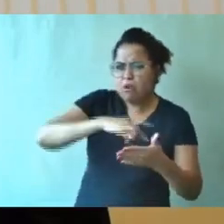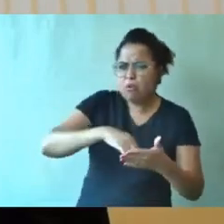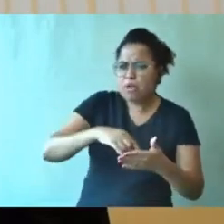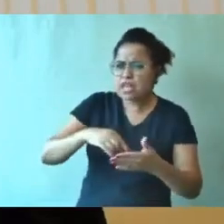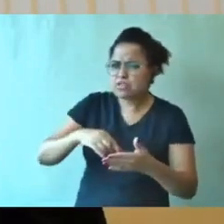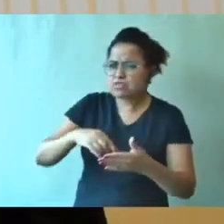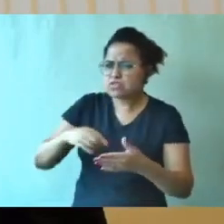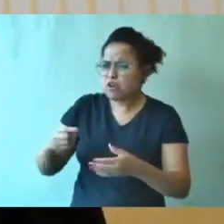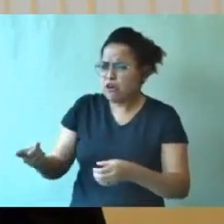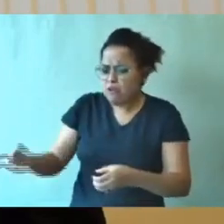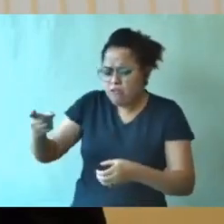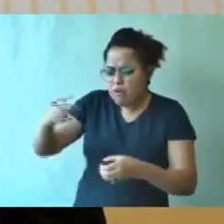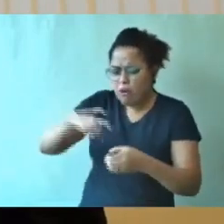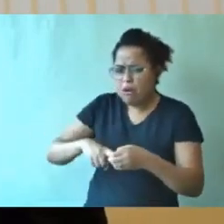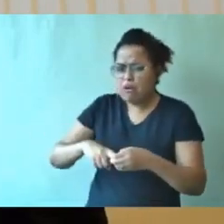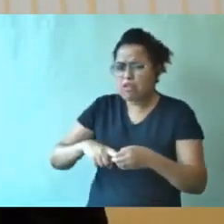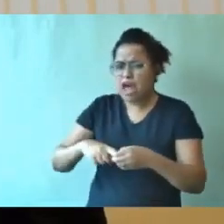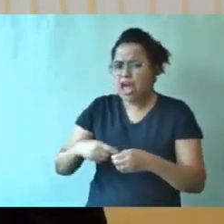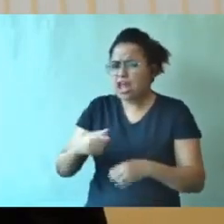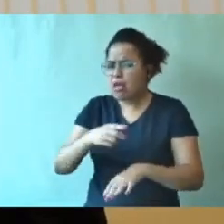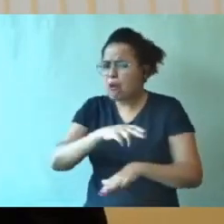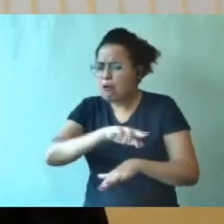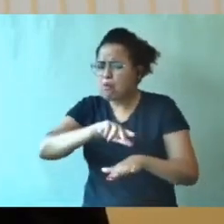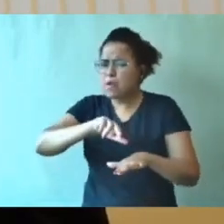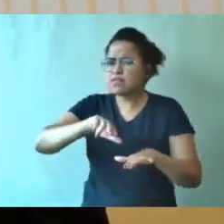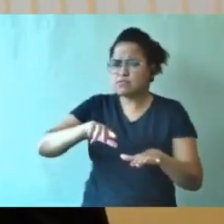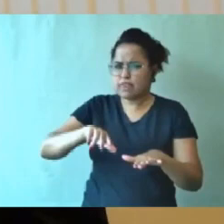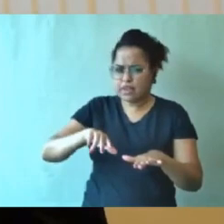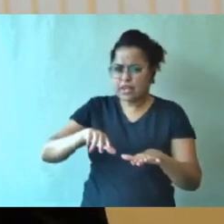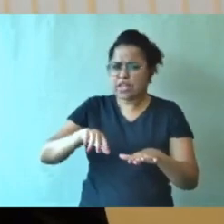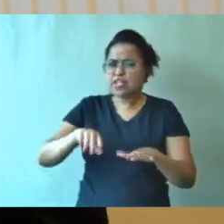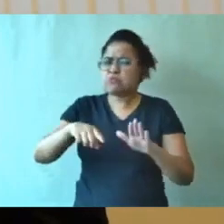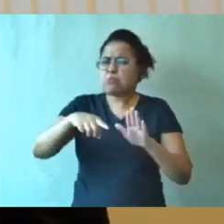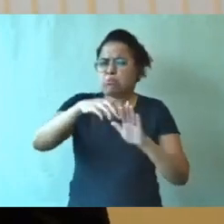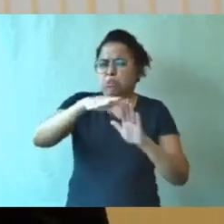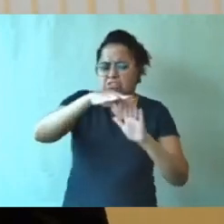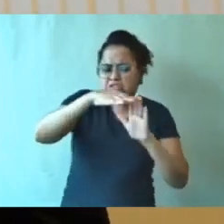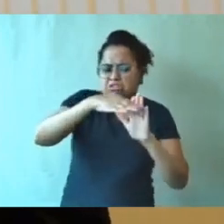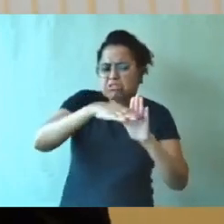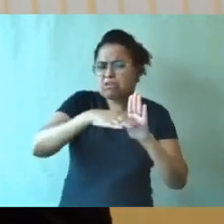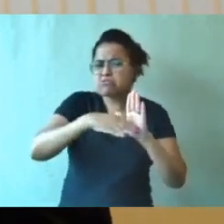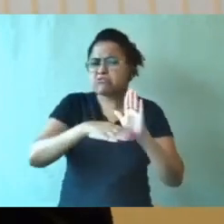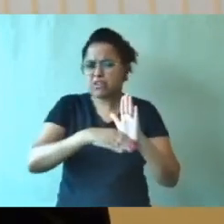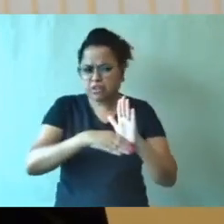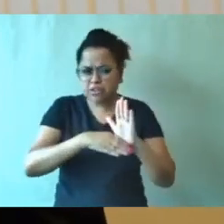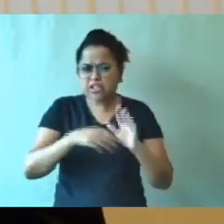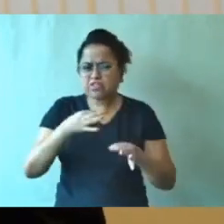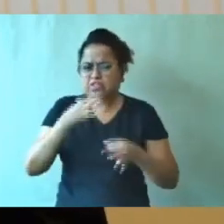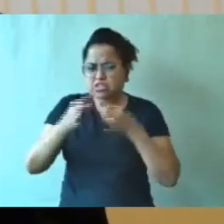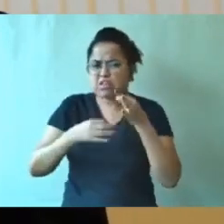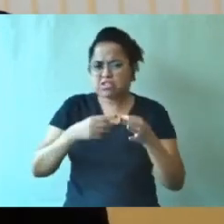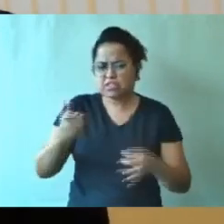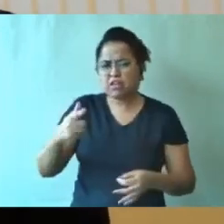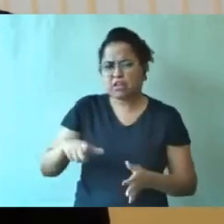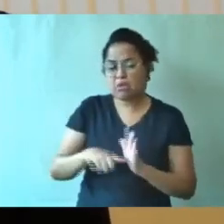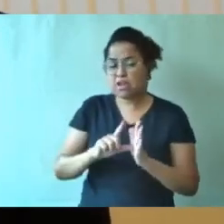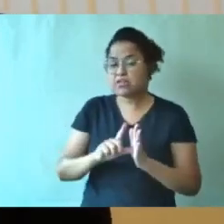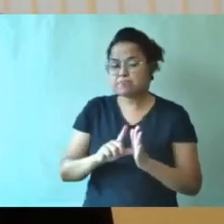está levantando, vocês estão levantando aí. Tá certo? Essa questão da empresa de prateleira, a questão da empresa de